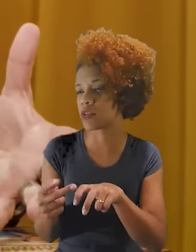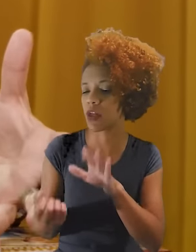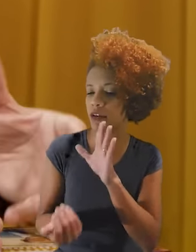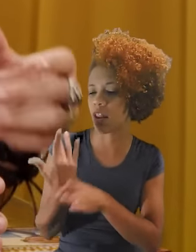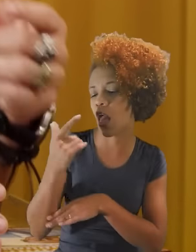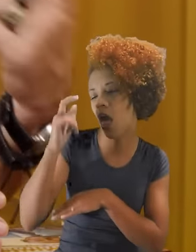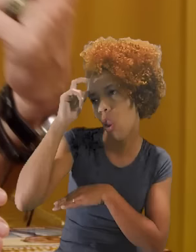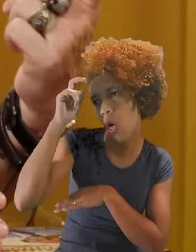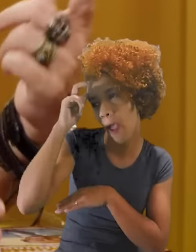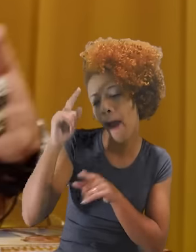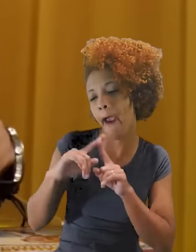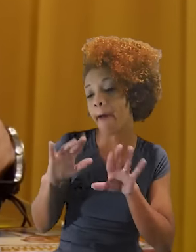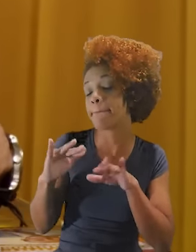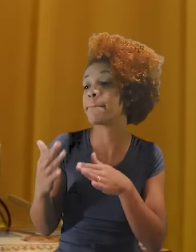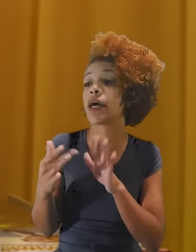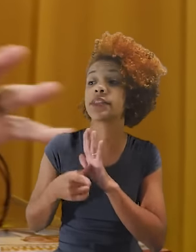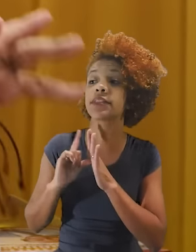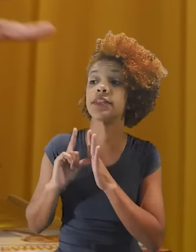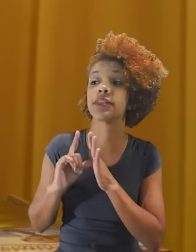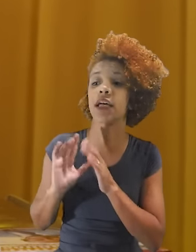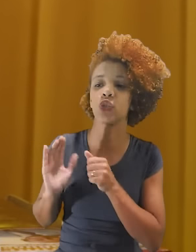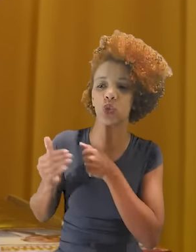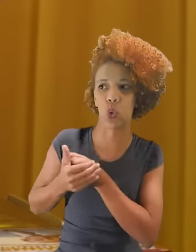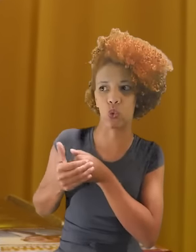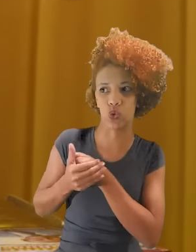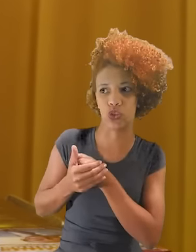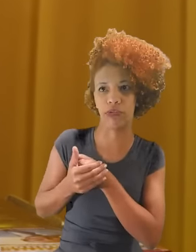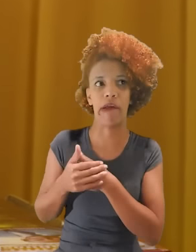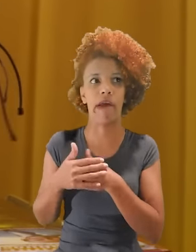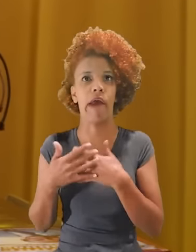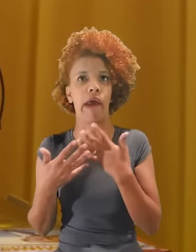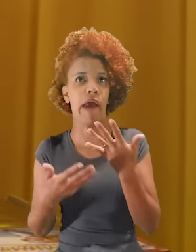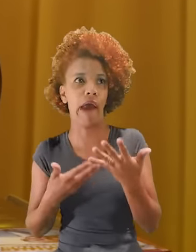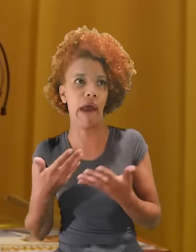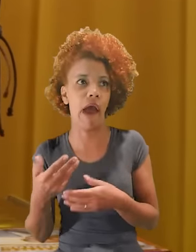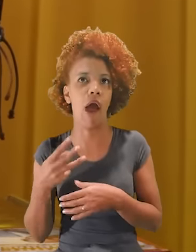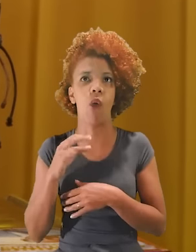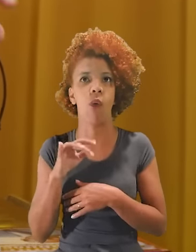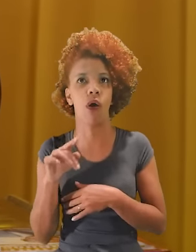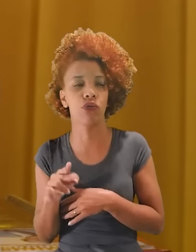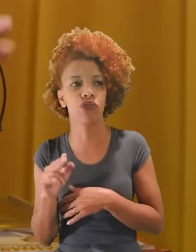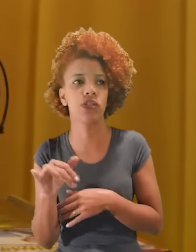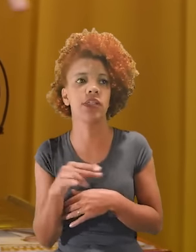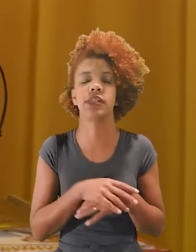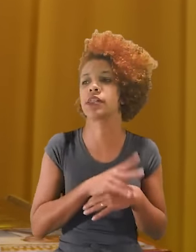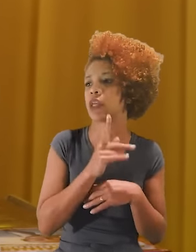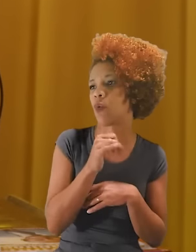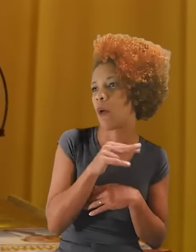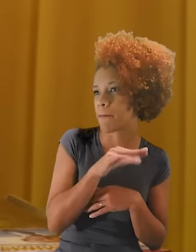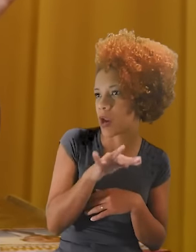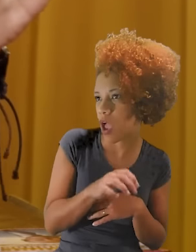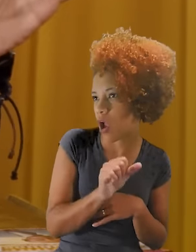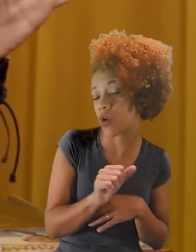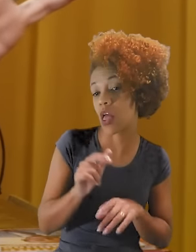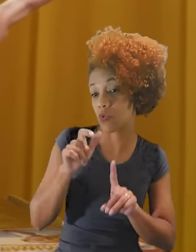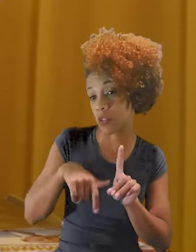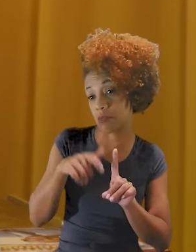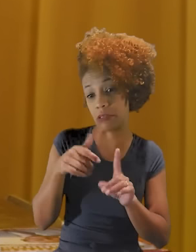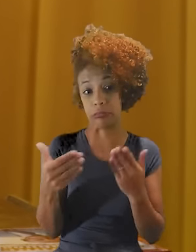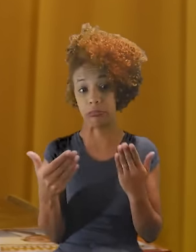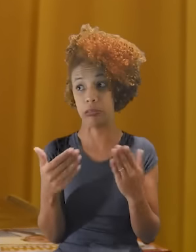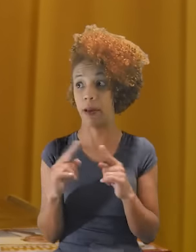saiu. Antigamente, o Maurício, a galera escondia isso, sabe? Assim, ah, foi o Walt Disney que fez e o Hub Arix era um personagem que as pessoas não